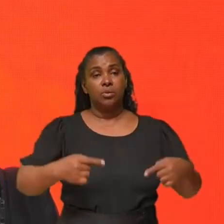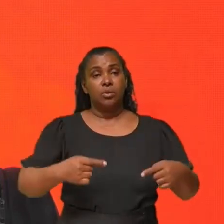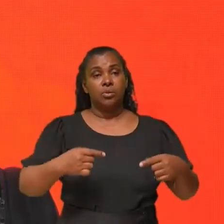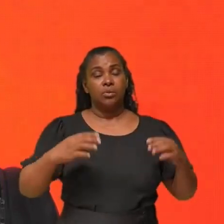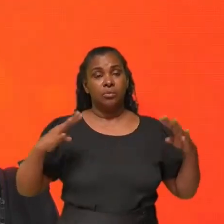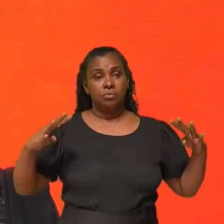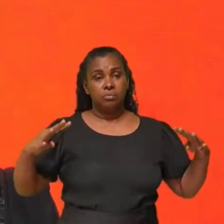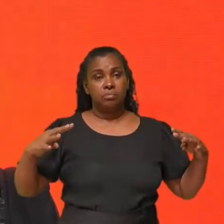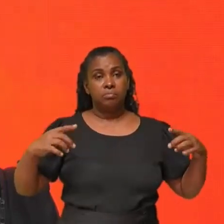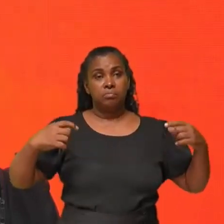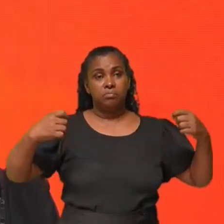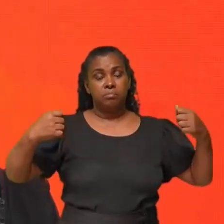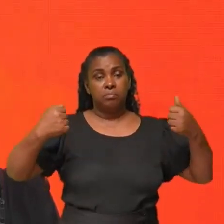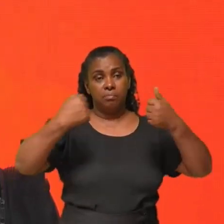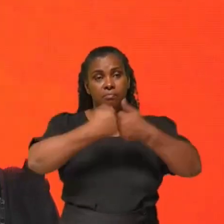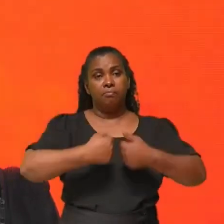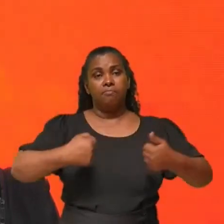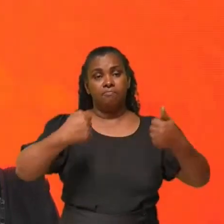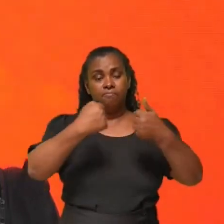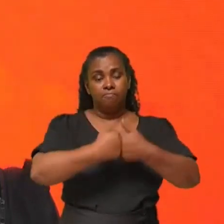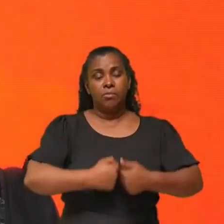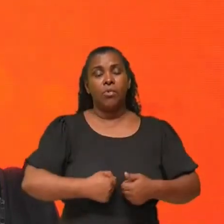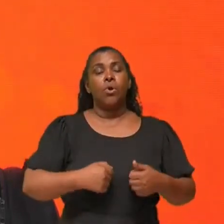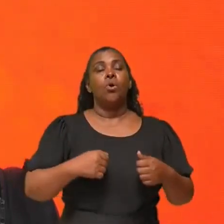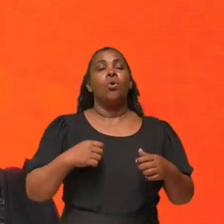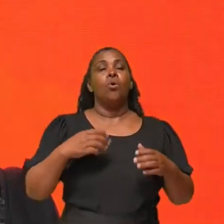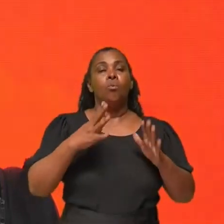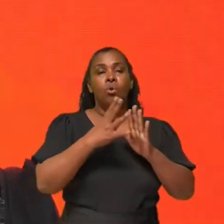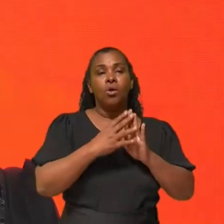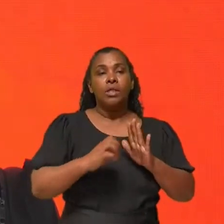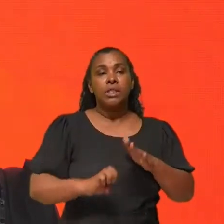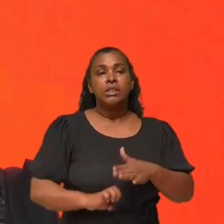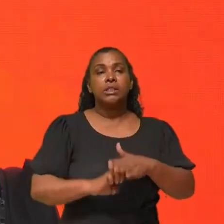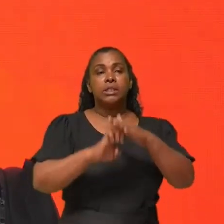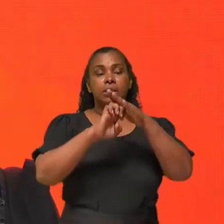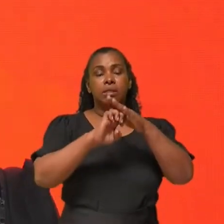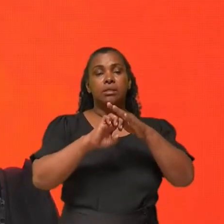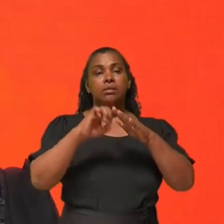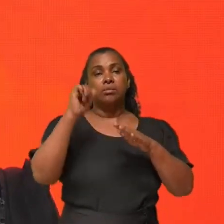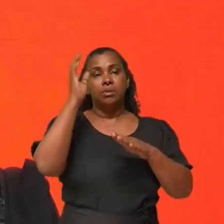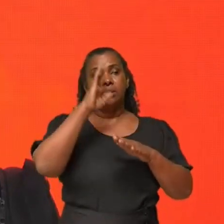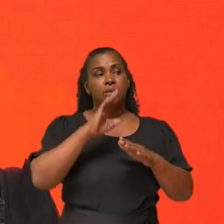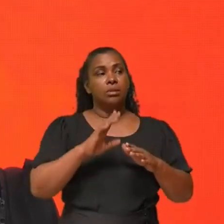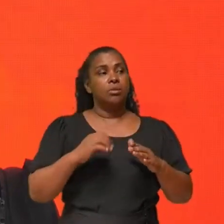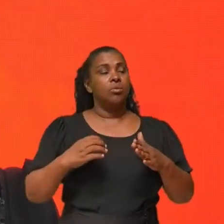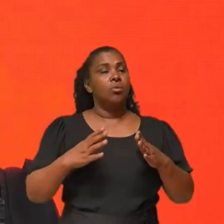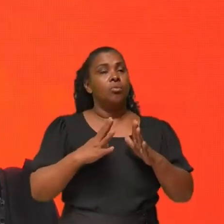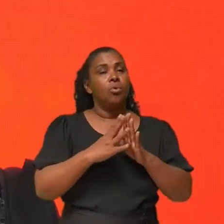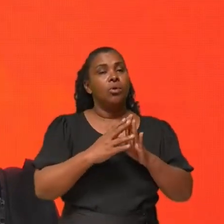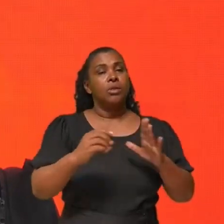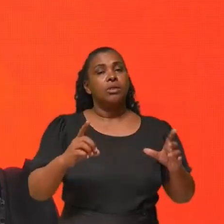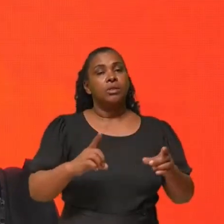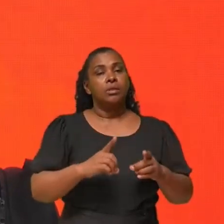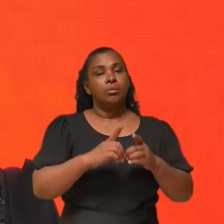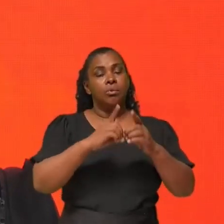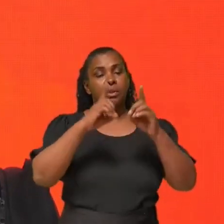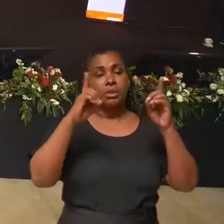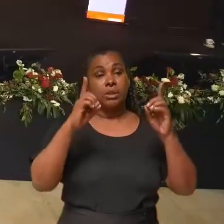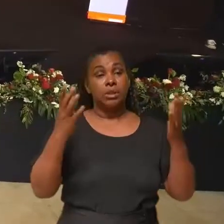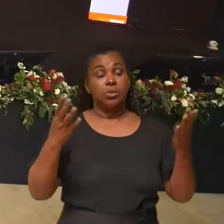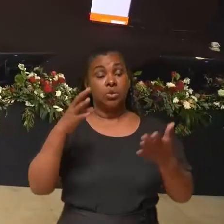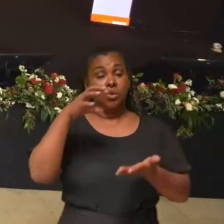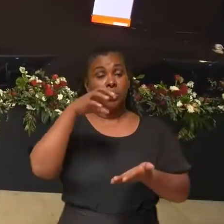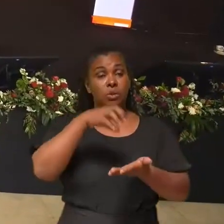de Estado brasileiro, um modelo de democracia. E esse debate aqui, ele é o centro hoje dessa disputa.